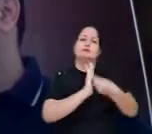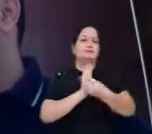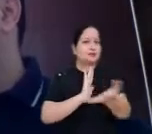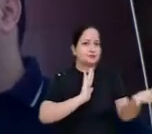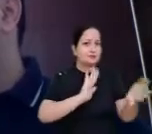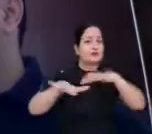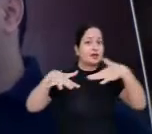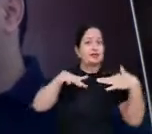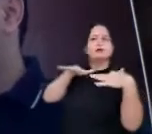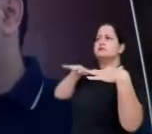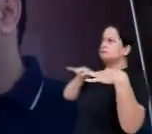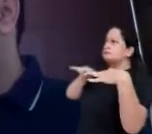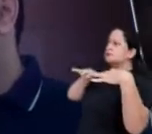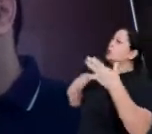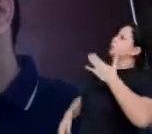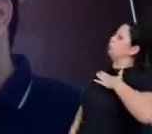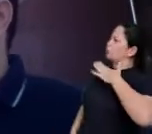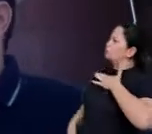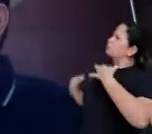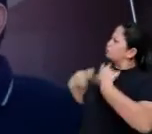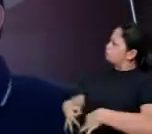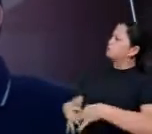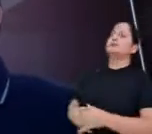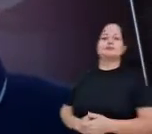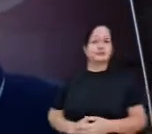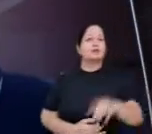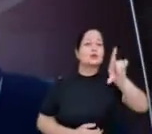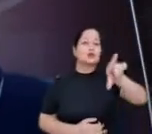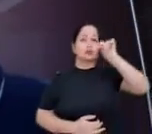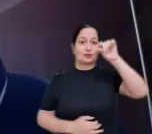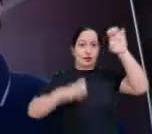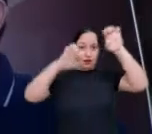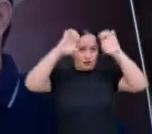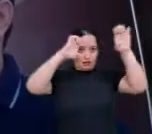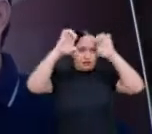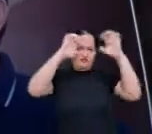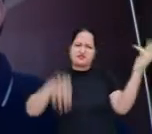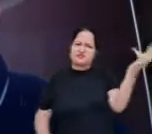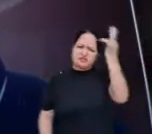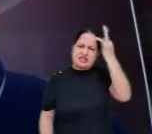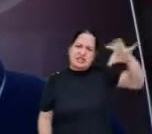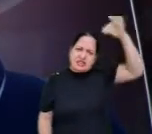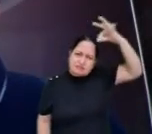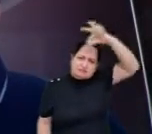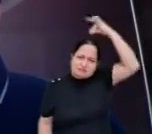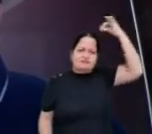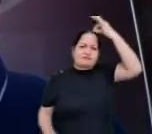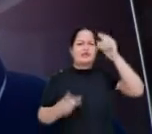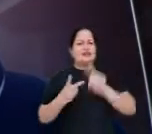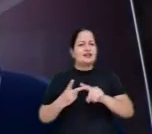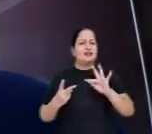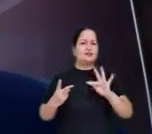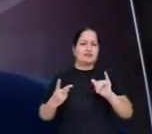e elegeram Estevão, homem cheio de fé e do Espírito Santo, a Filipe, e Prócoro, e Nicanor, e Timão,